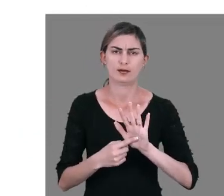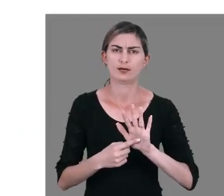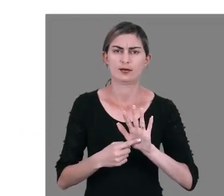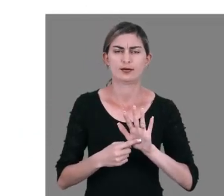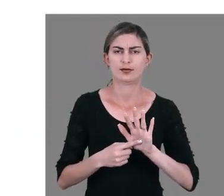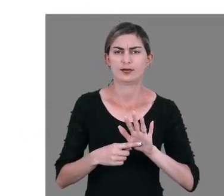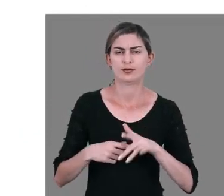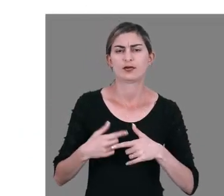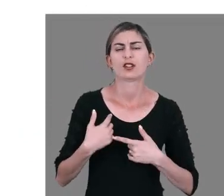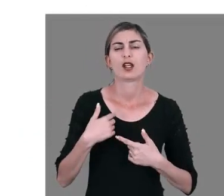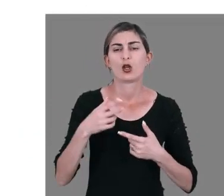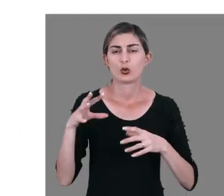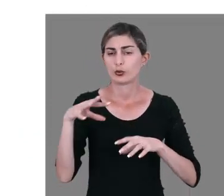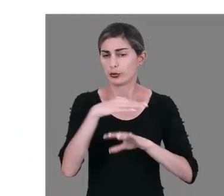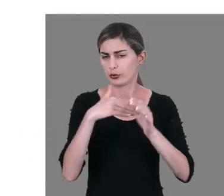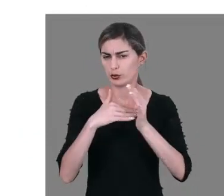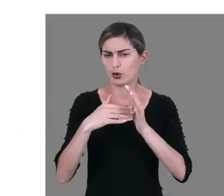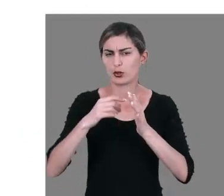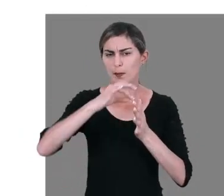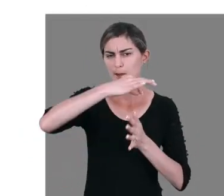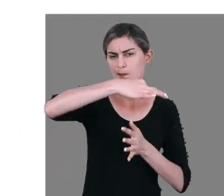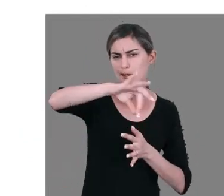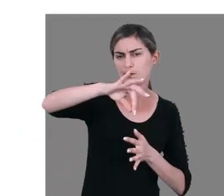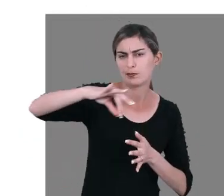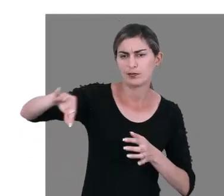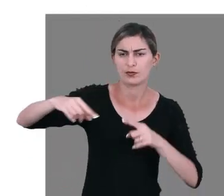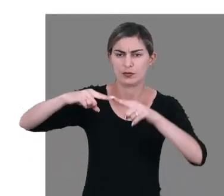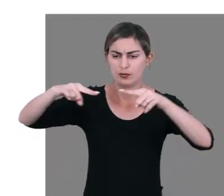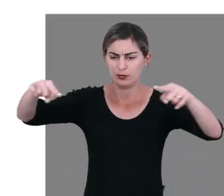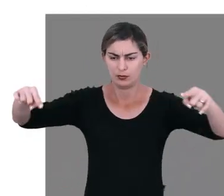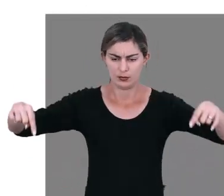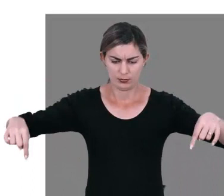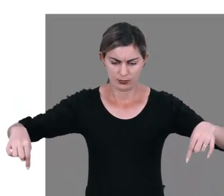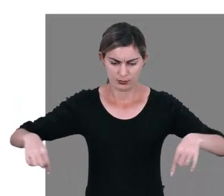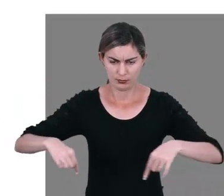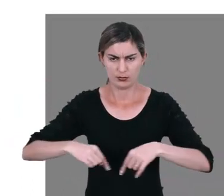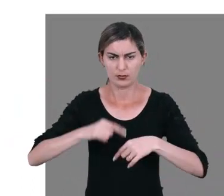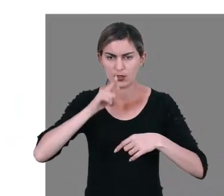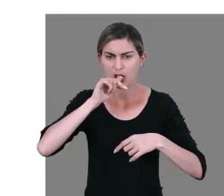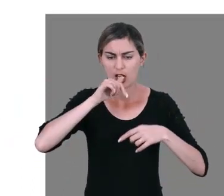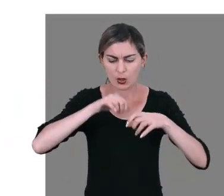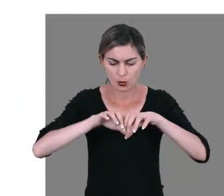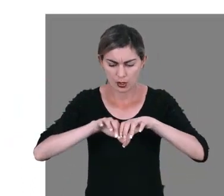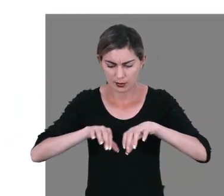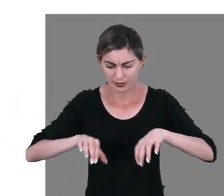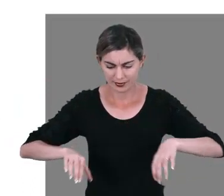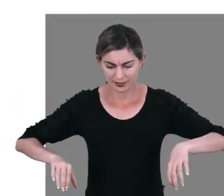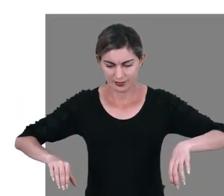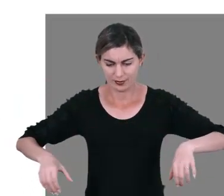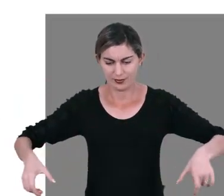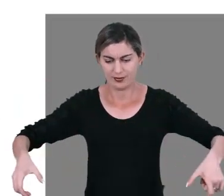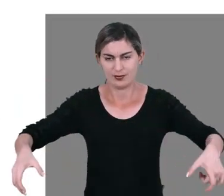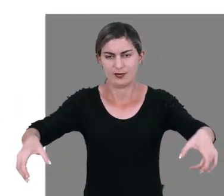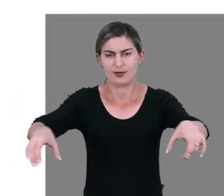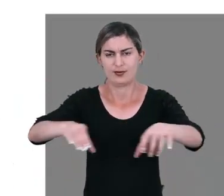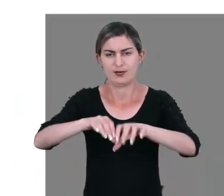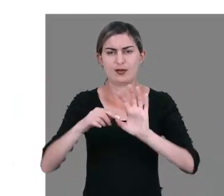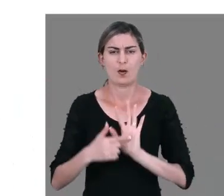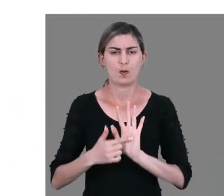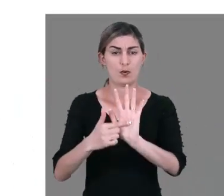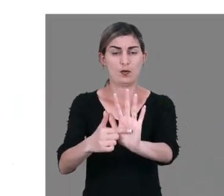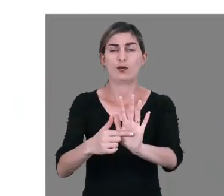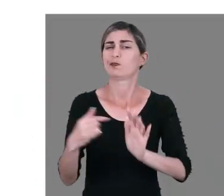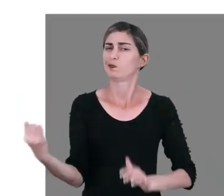instalações hidrossanitárias onde toda a marcação de por onde passa a canalização está sendo mostrada, né? E isso é muito importante para